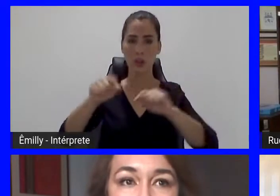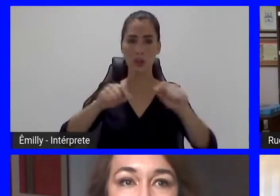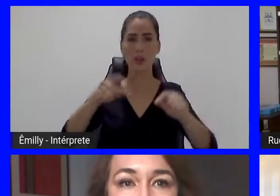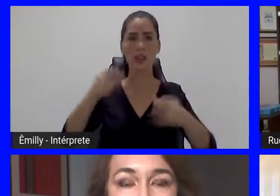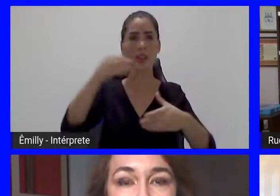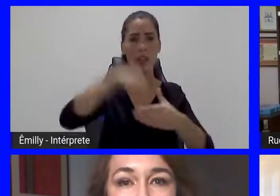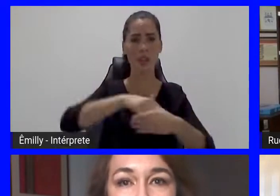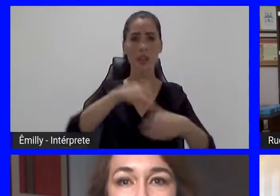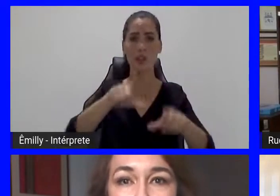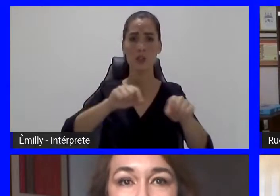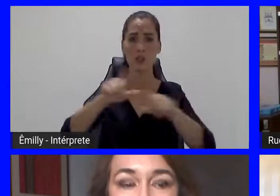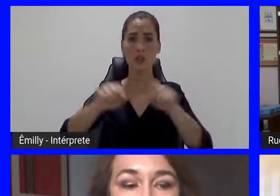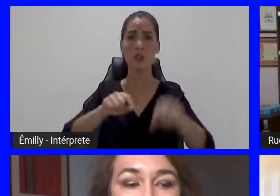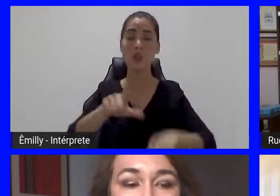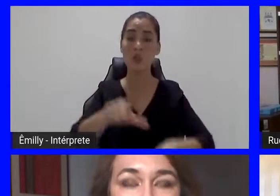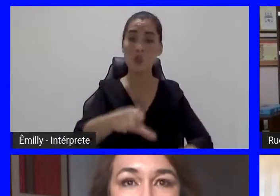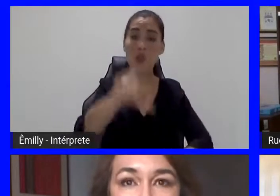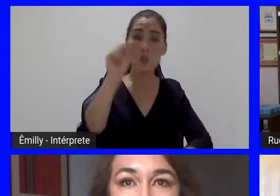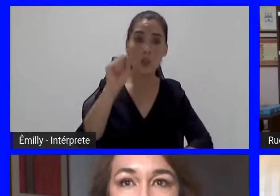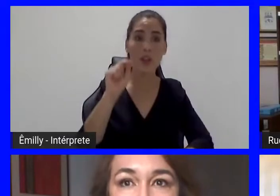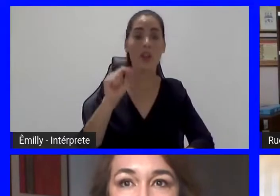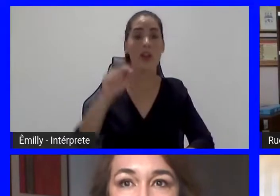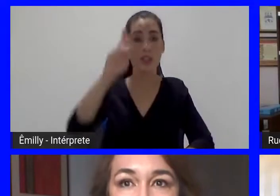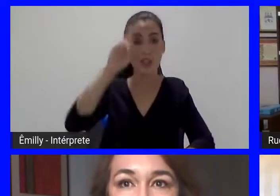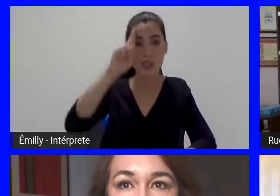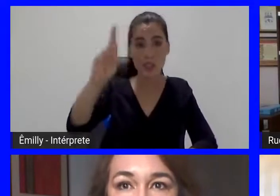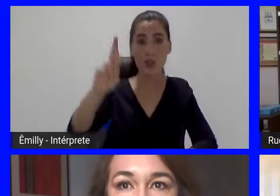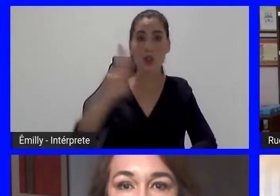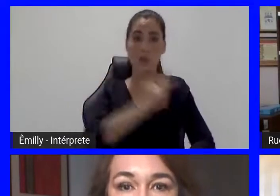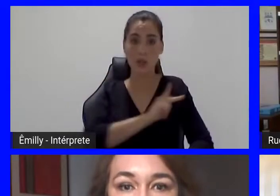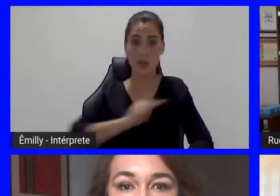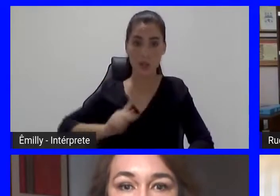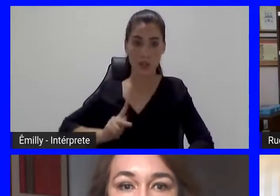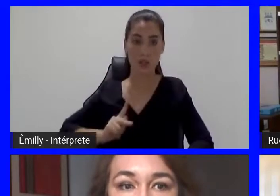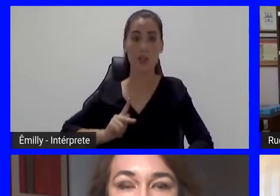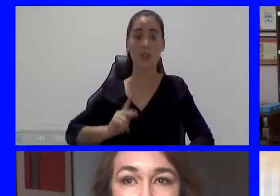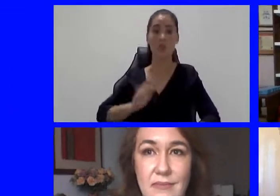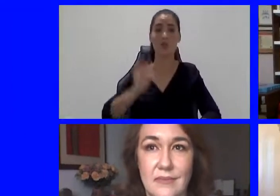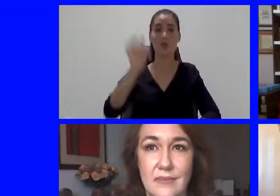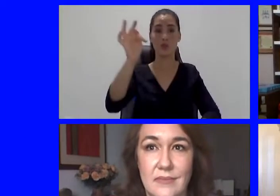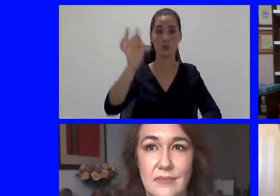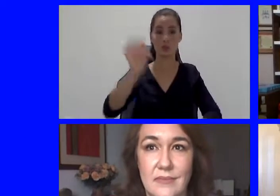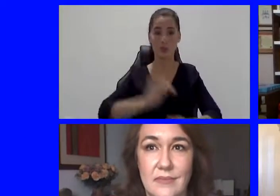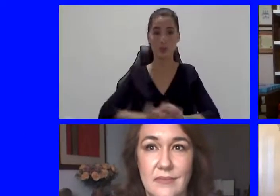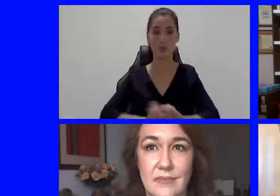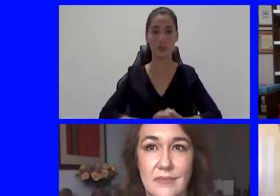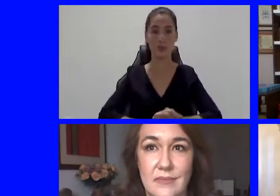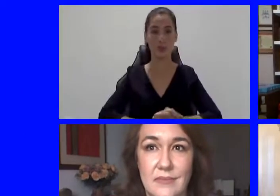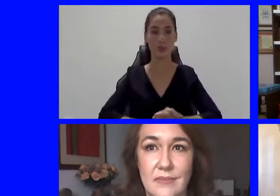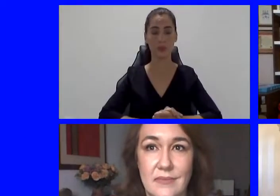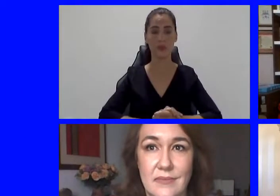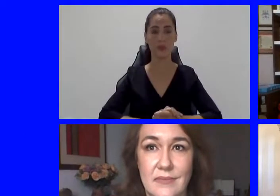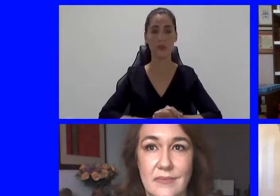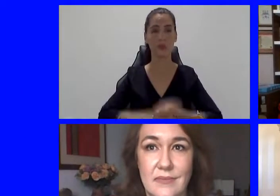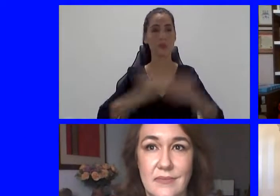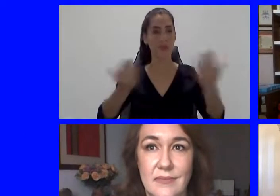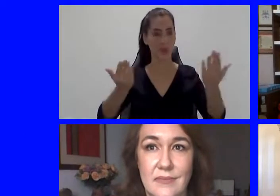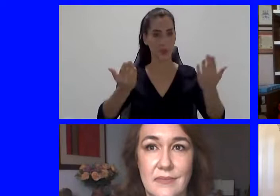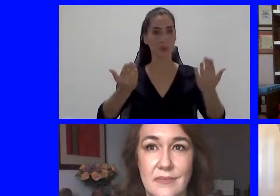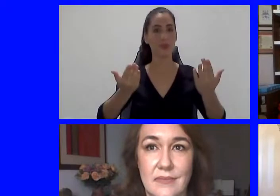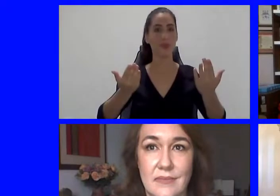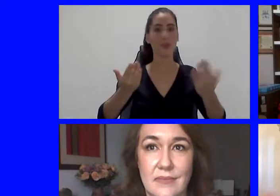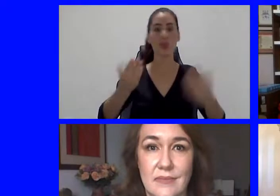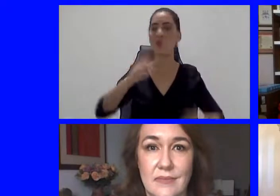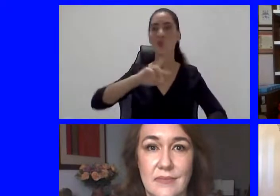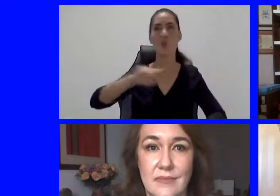o Brasil a partir do ano que vem? O que a senhora diria a esse eleitor? Bom, aí já não é pelo fato de eu ser mulher, né? Aí é